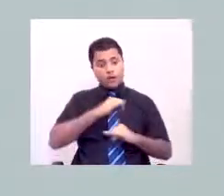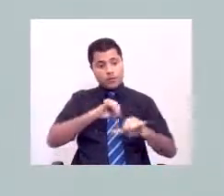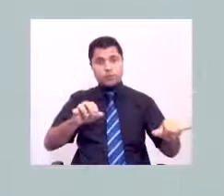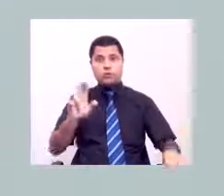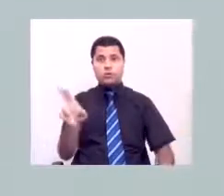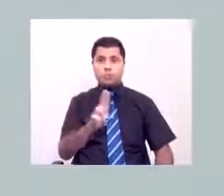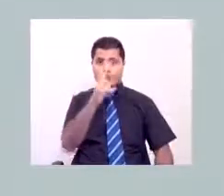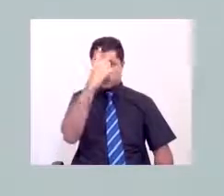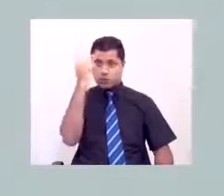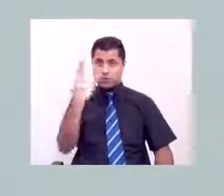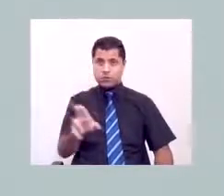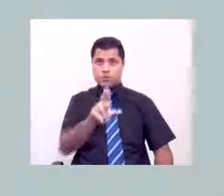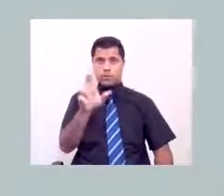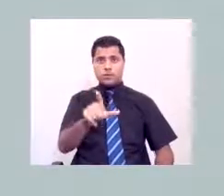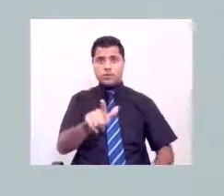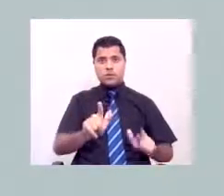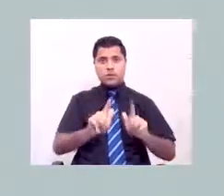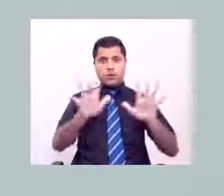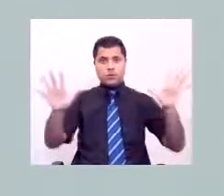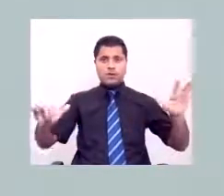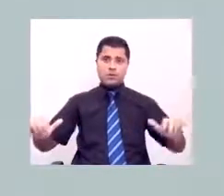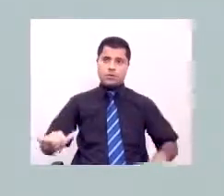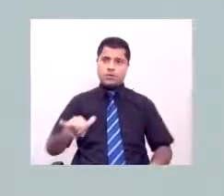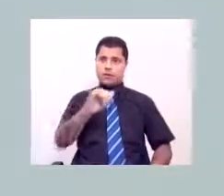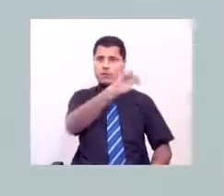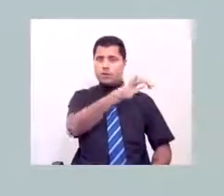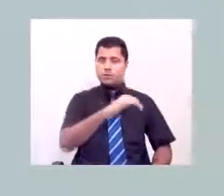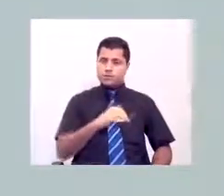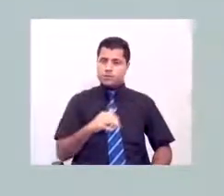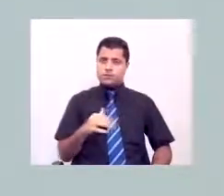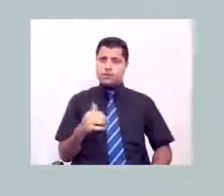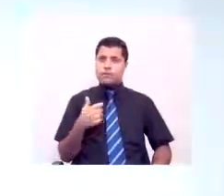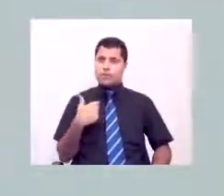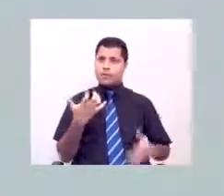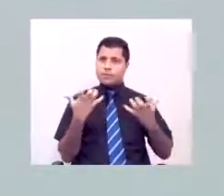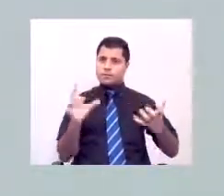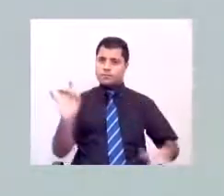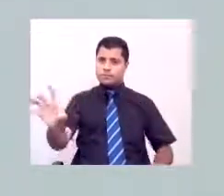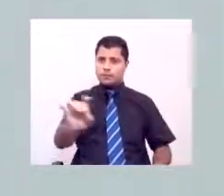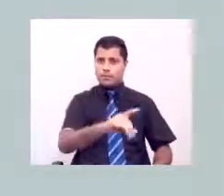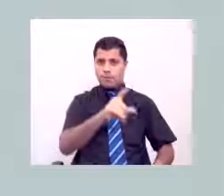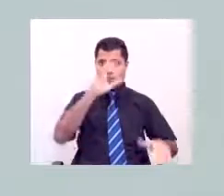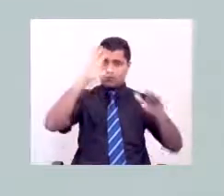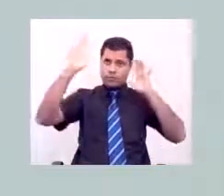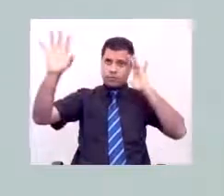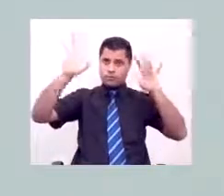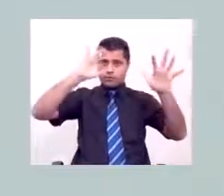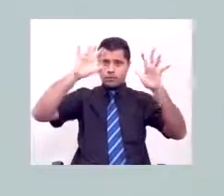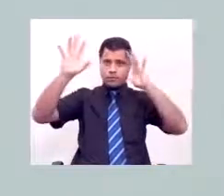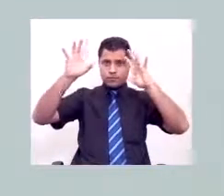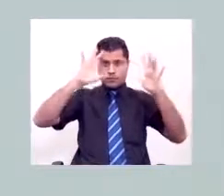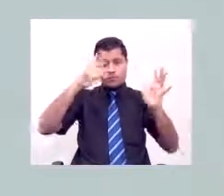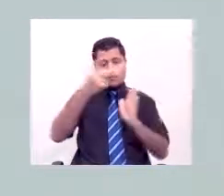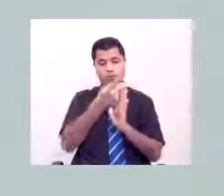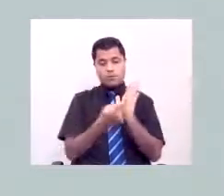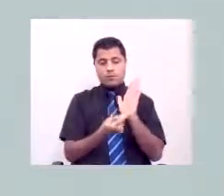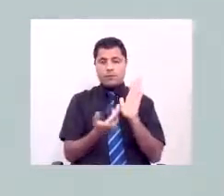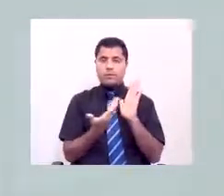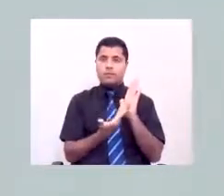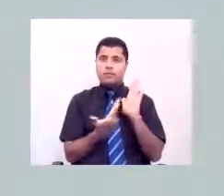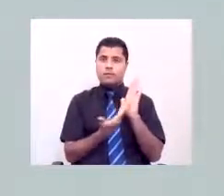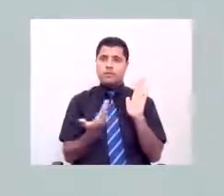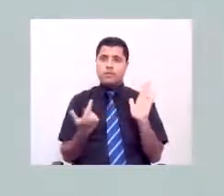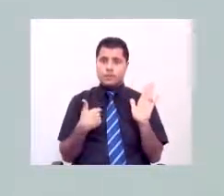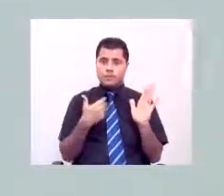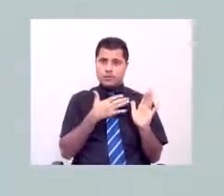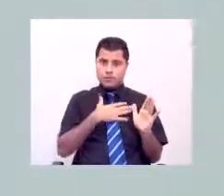mesmo. Então, eu gostaria que cada um e cada uma aqui fizesse uma reflexão a respeito desse projeto.